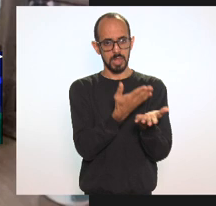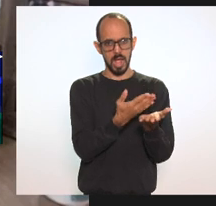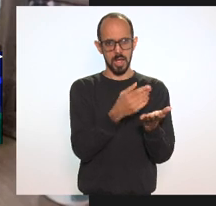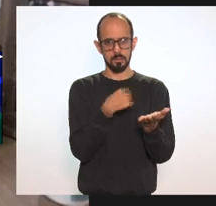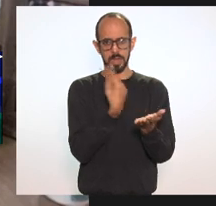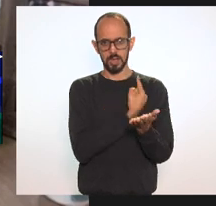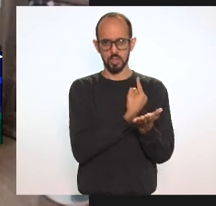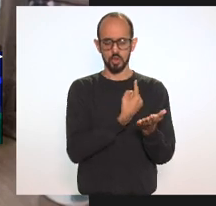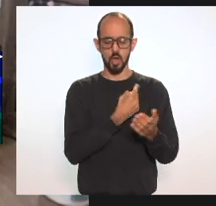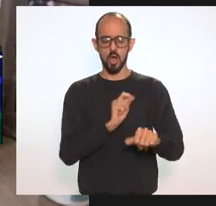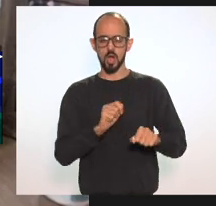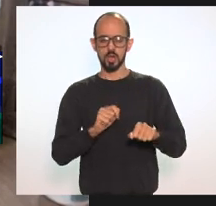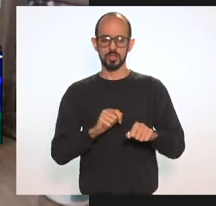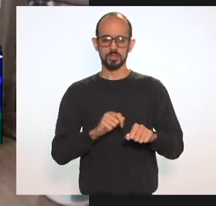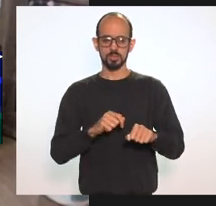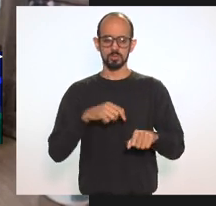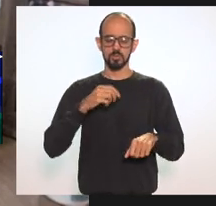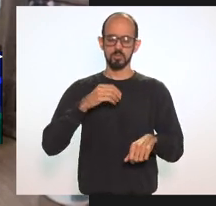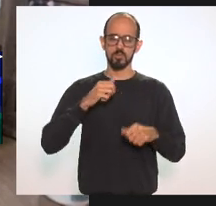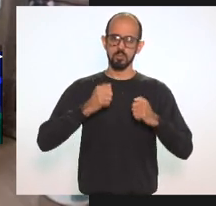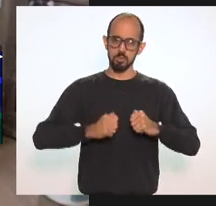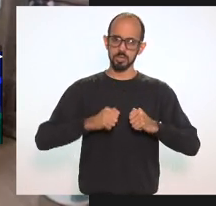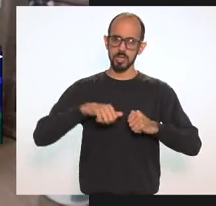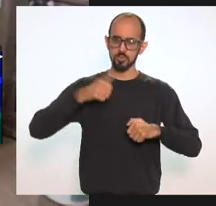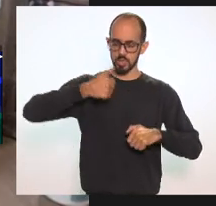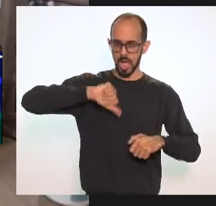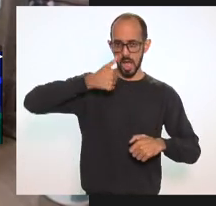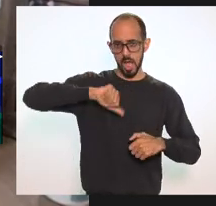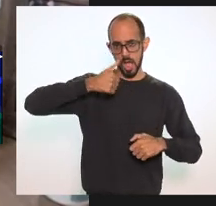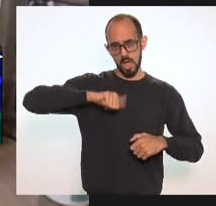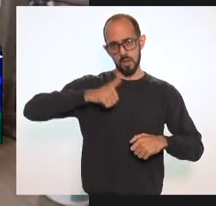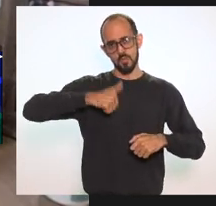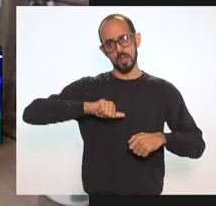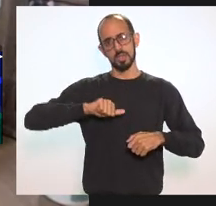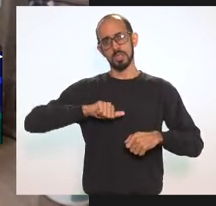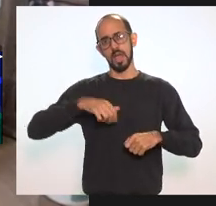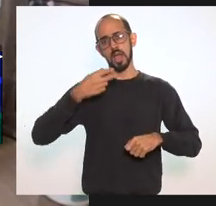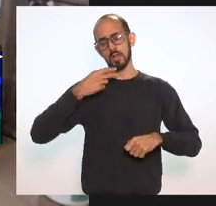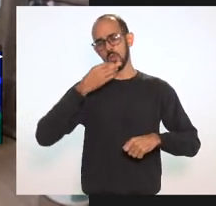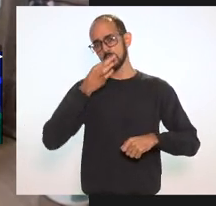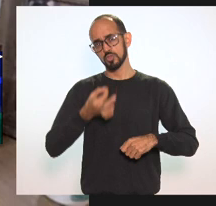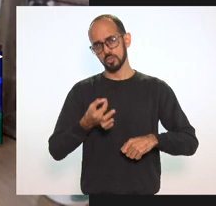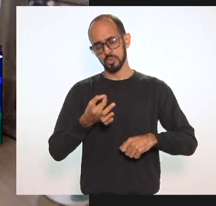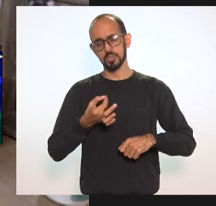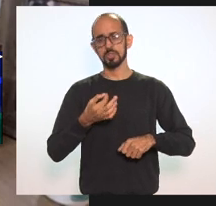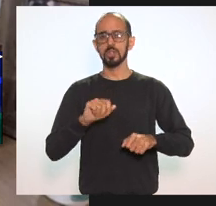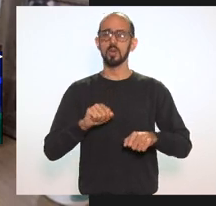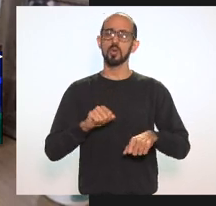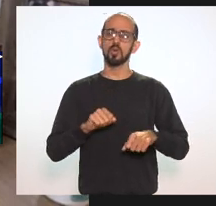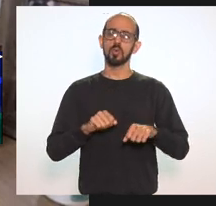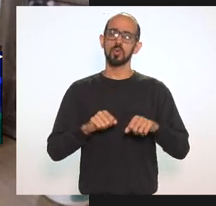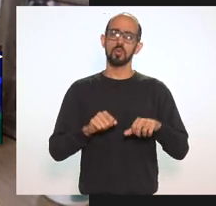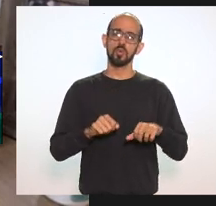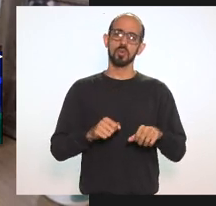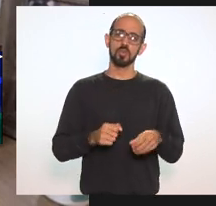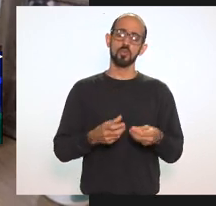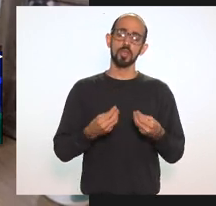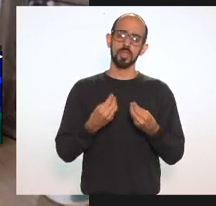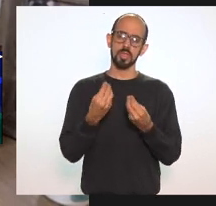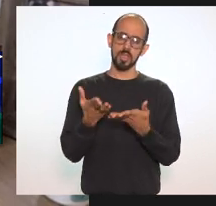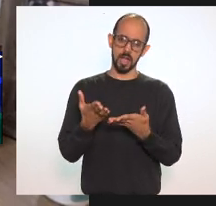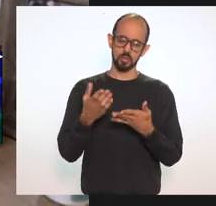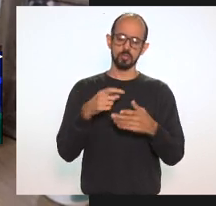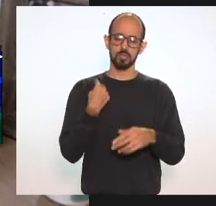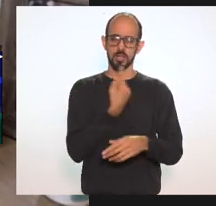debate para que nós fala metade possamos nos debruçarmos de rádio dessa situação que foi traga para nós